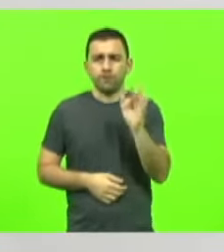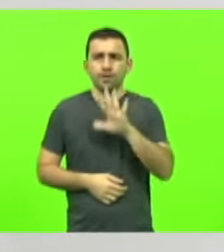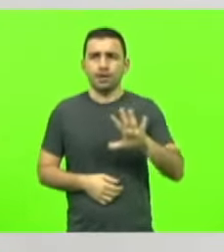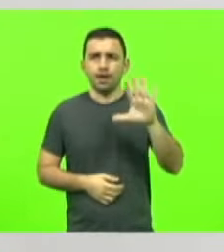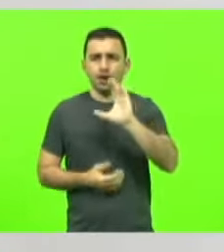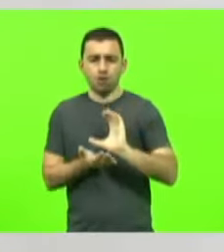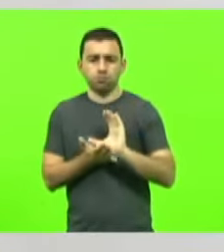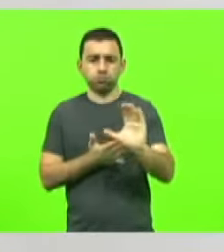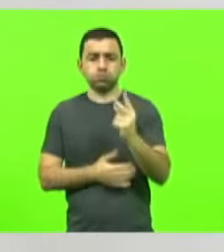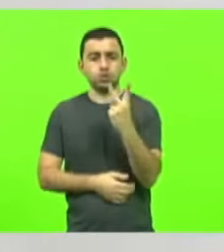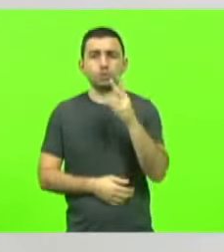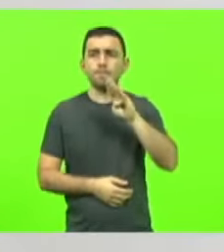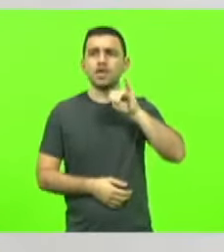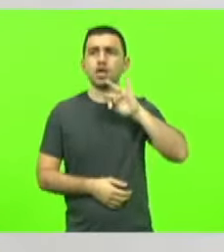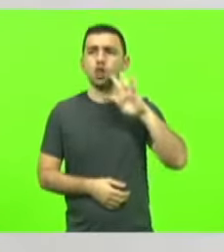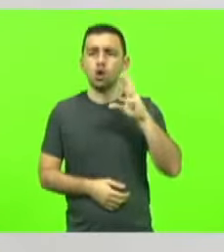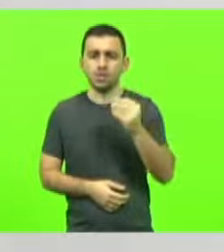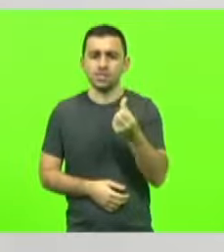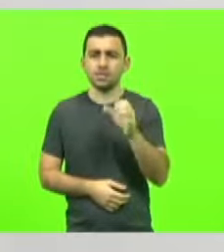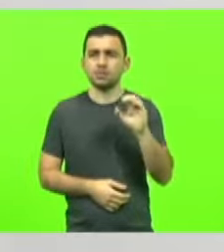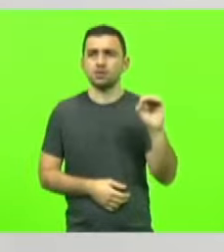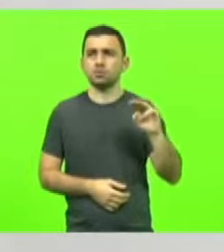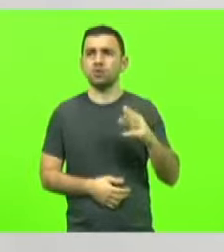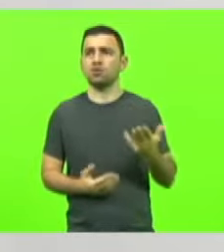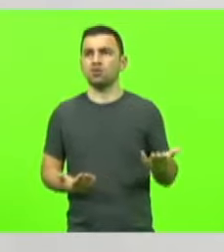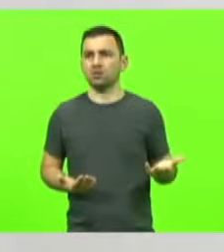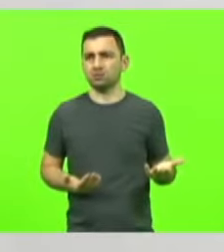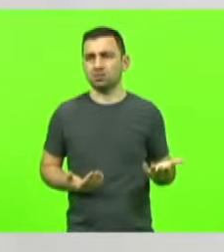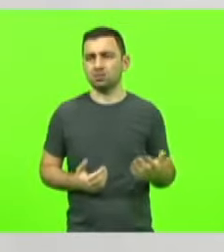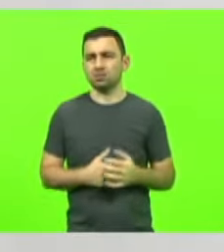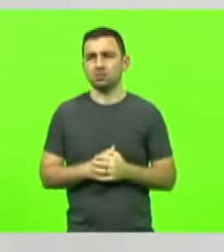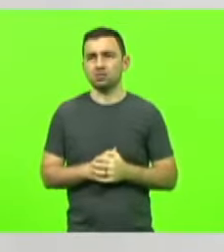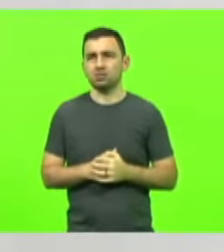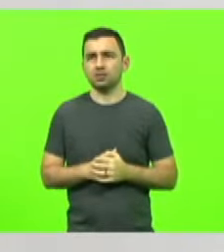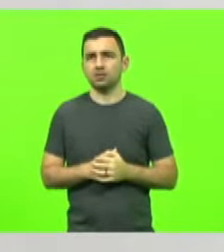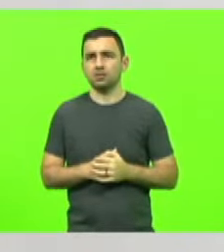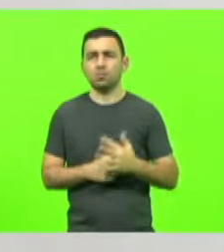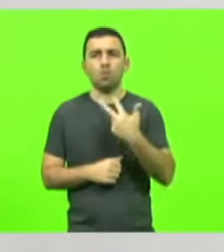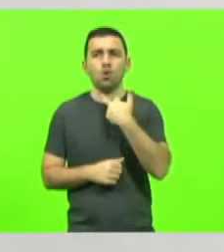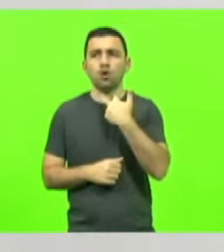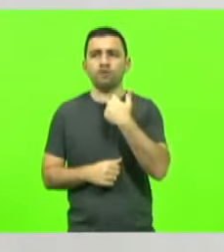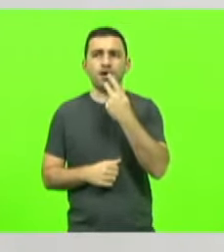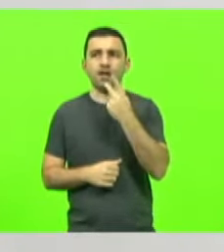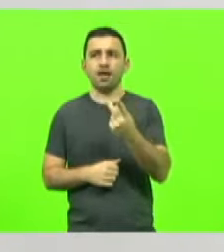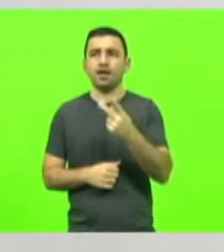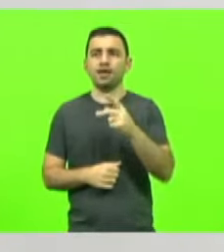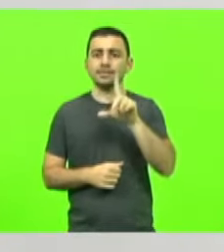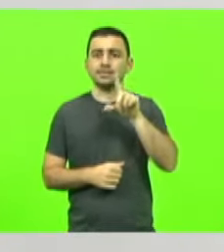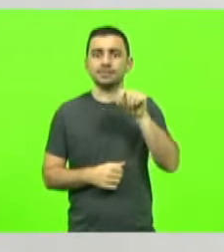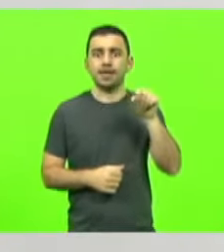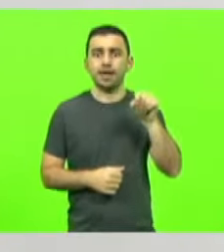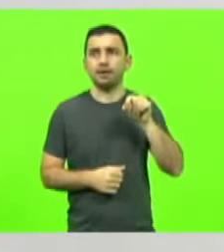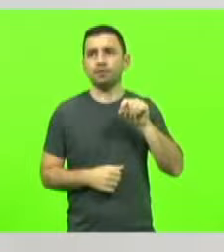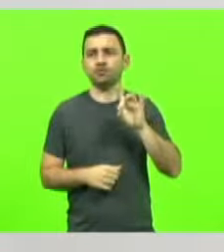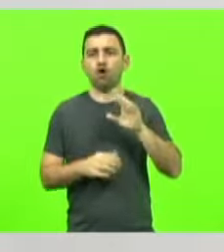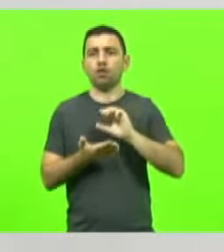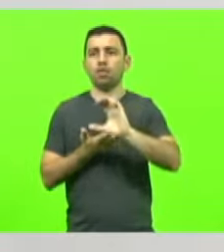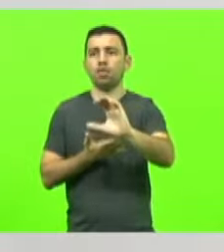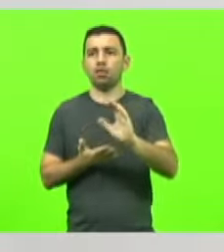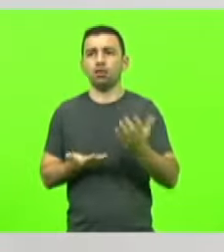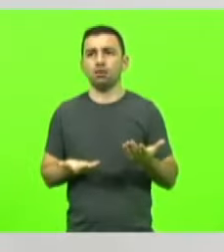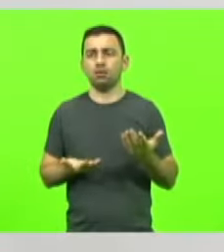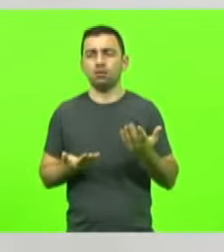600 milhões. Só que falta dizer que não tem dinheiro. Não deveria falar que vai dar 100, deveria falar que vai dar 300. Se